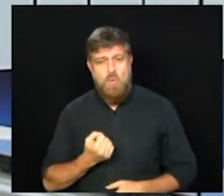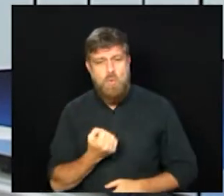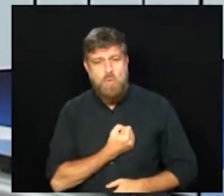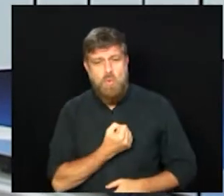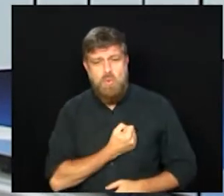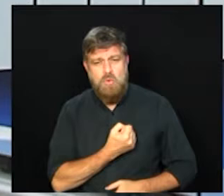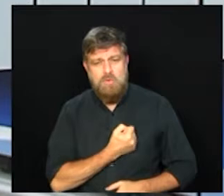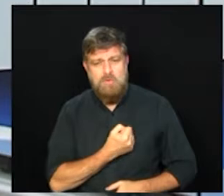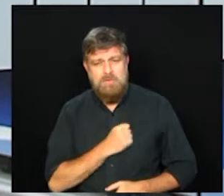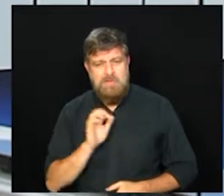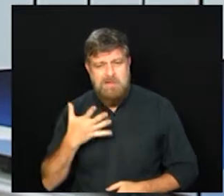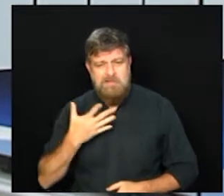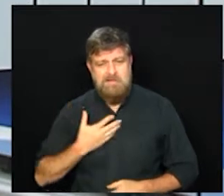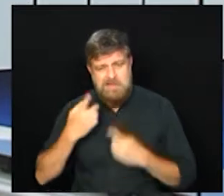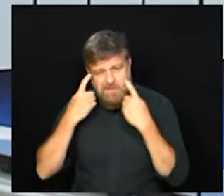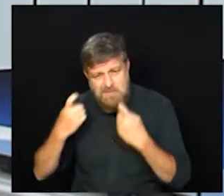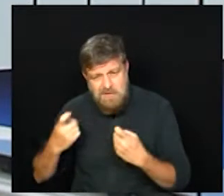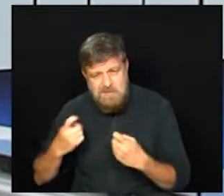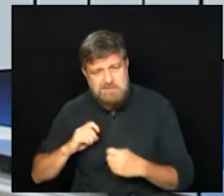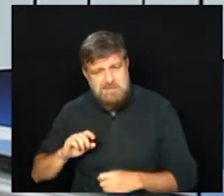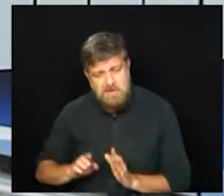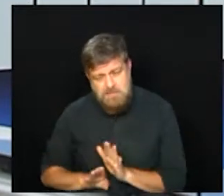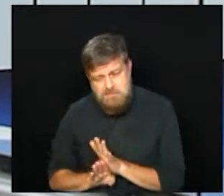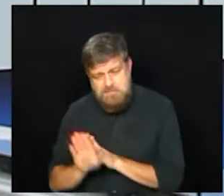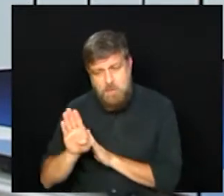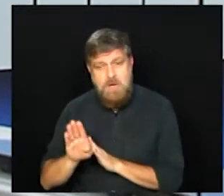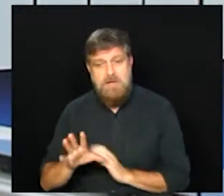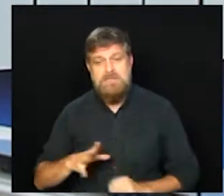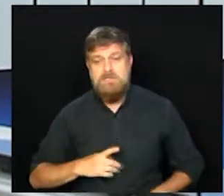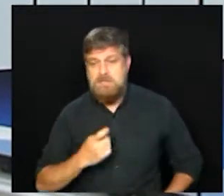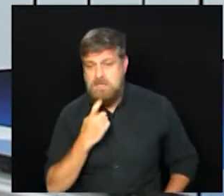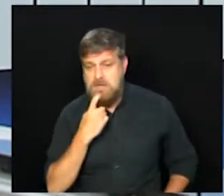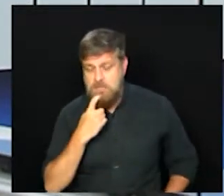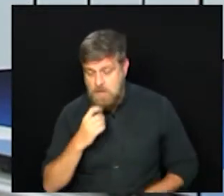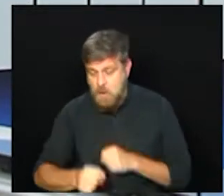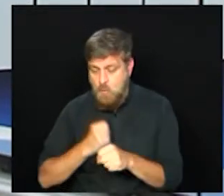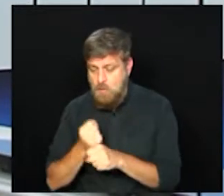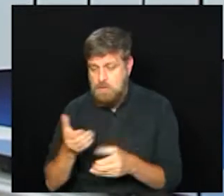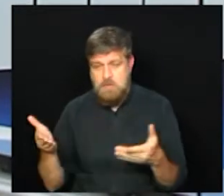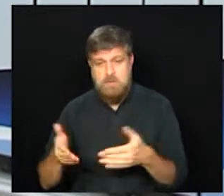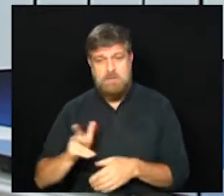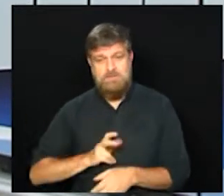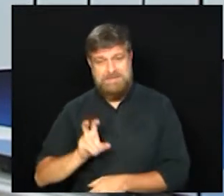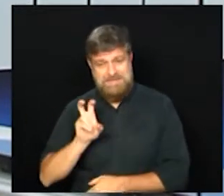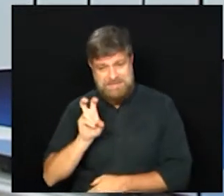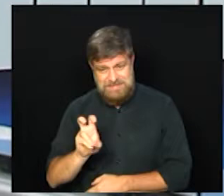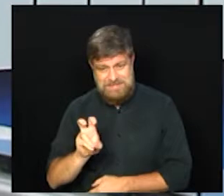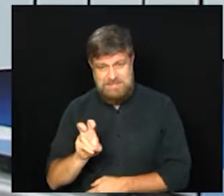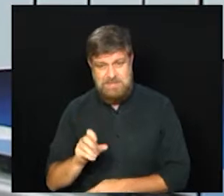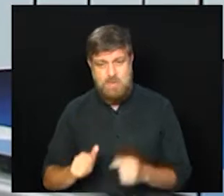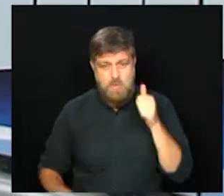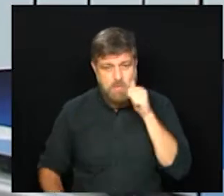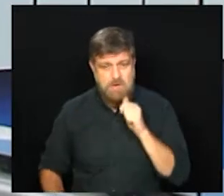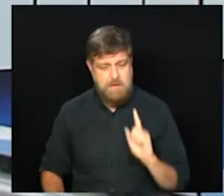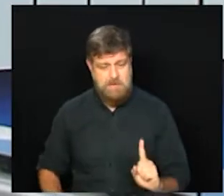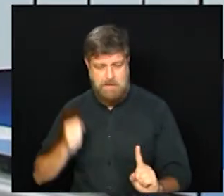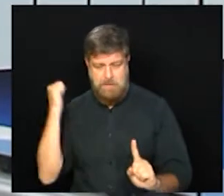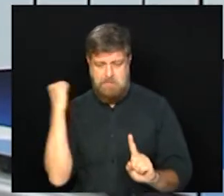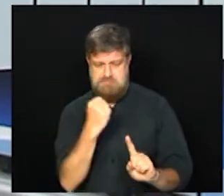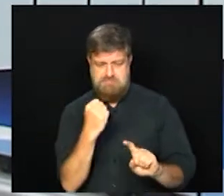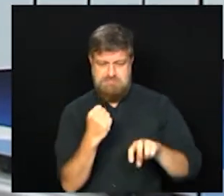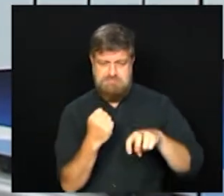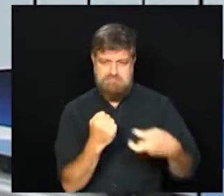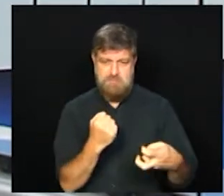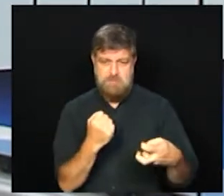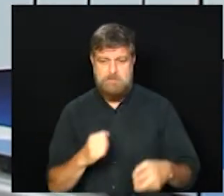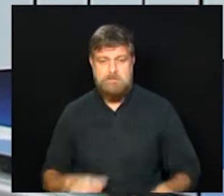continuam acontecendo. Aqui em Campinas, só este ano foram registrados 5 feminicídios. De acordo com a Secretaria